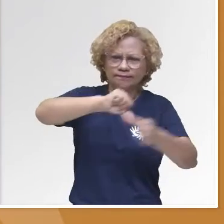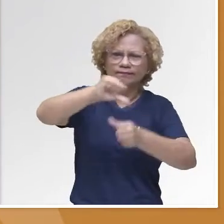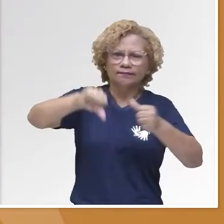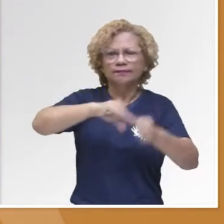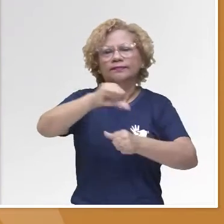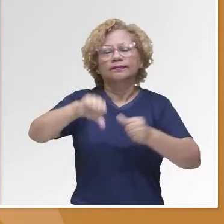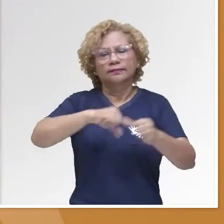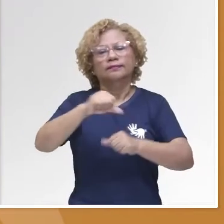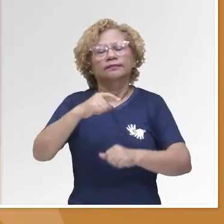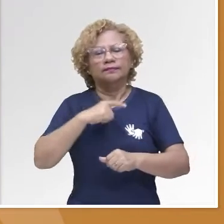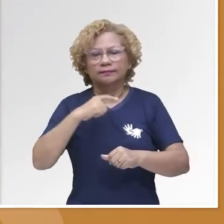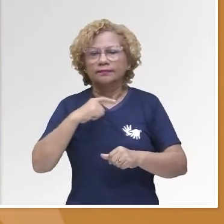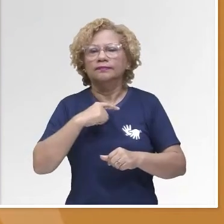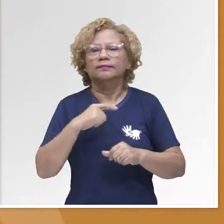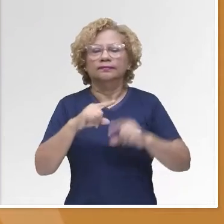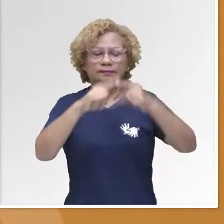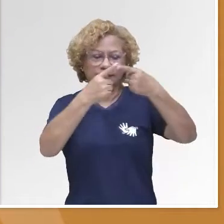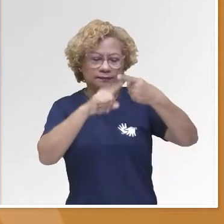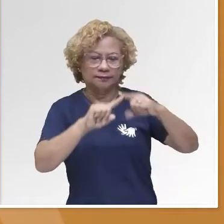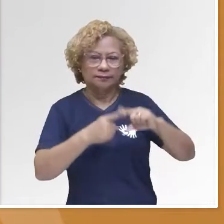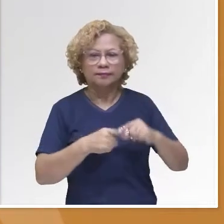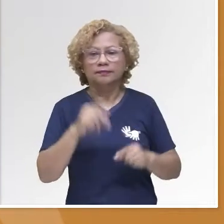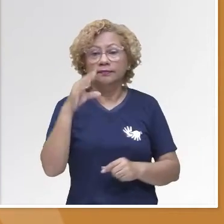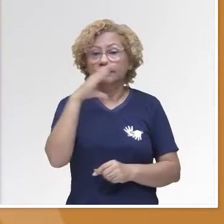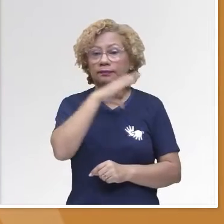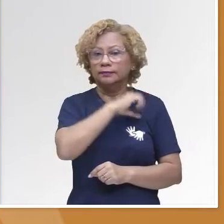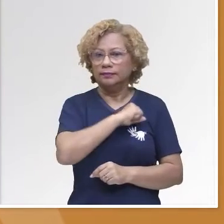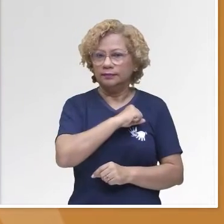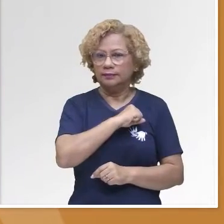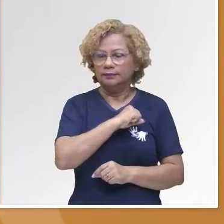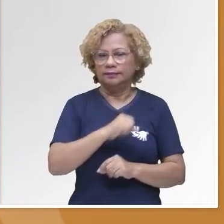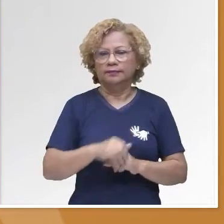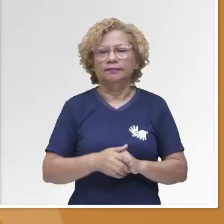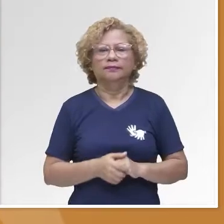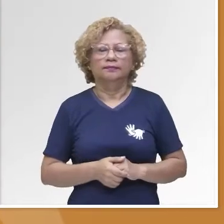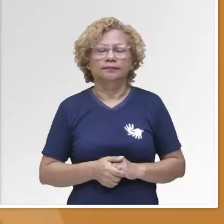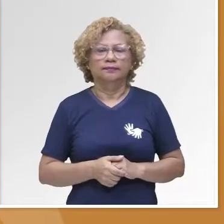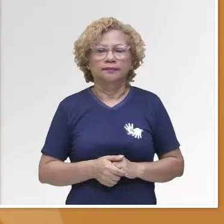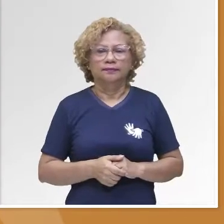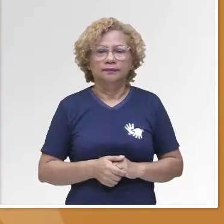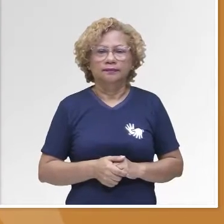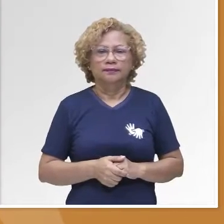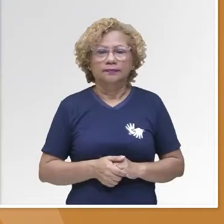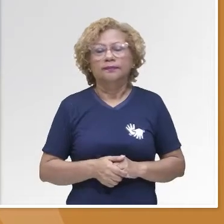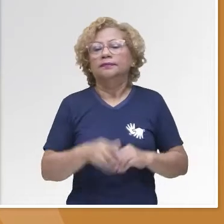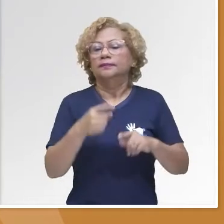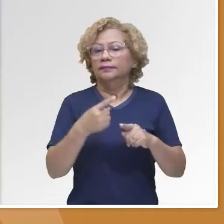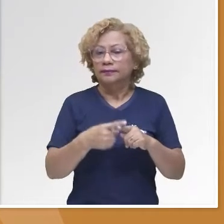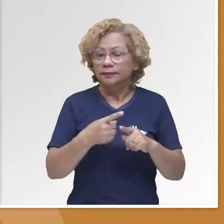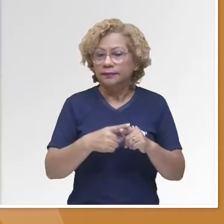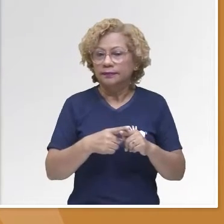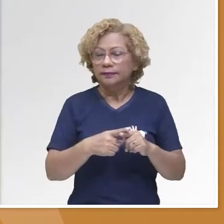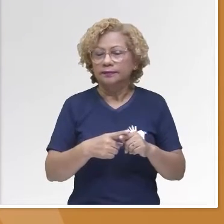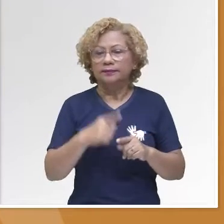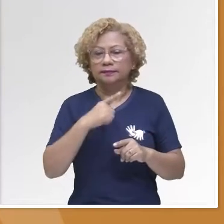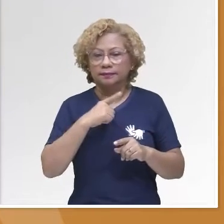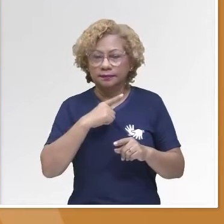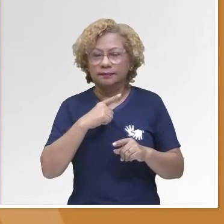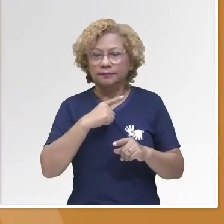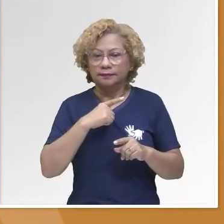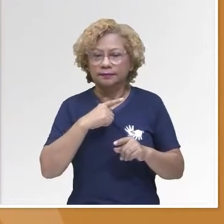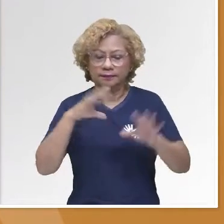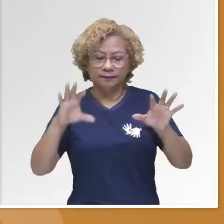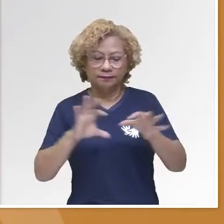mais intensos, mais rápidos, e isso vai estar ligado a esse processo de globalização que a